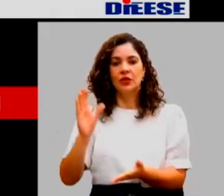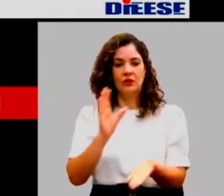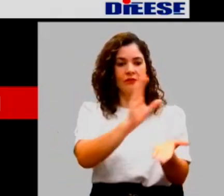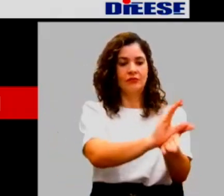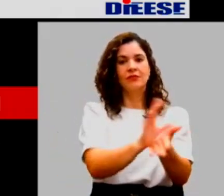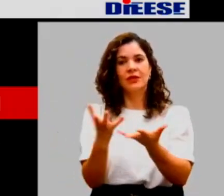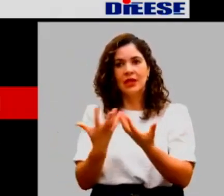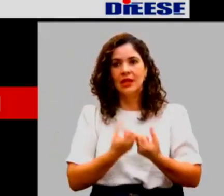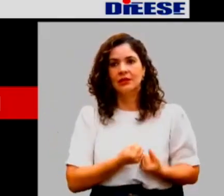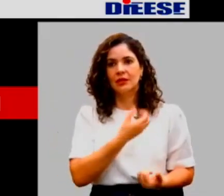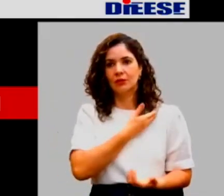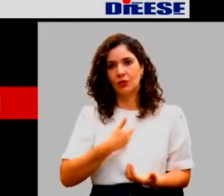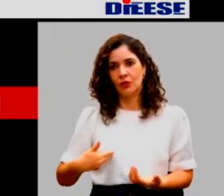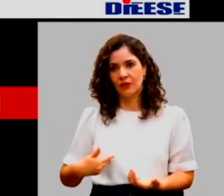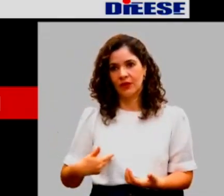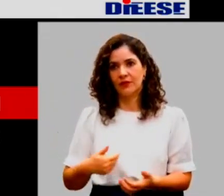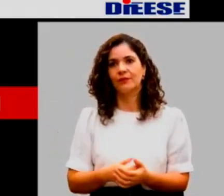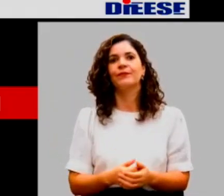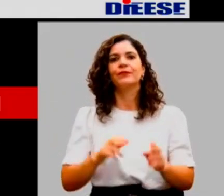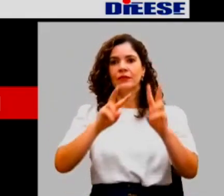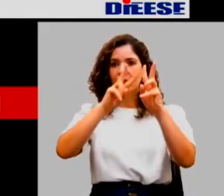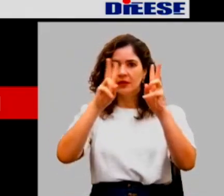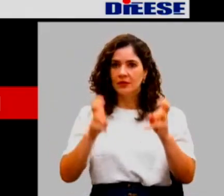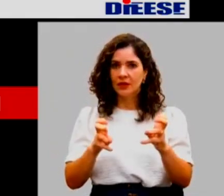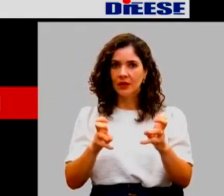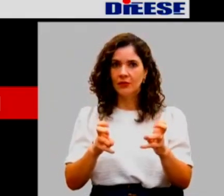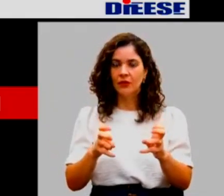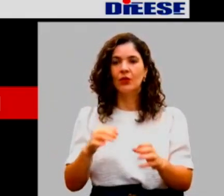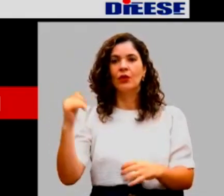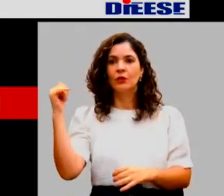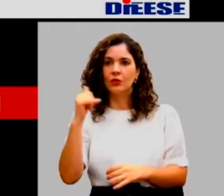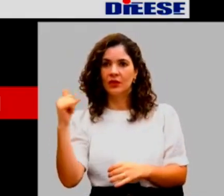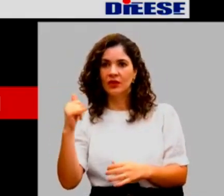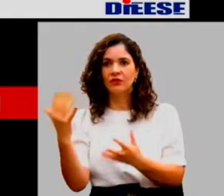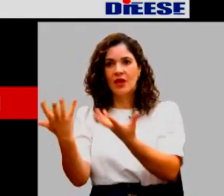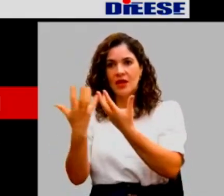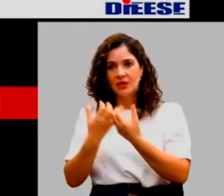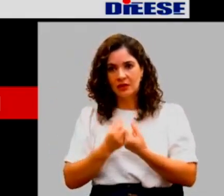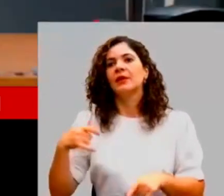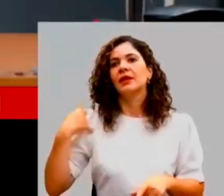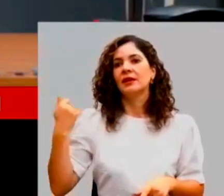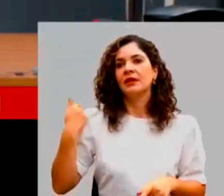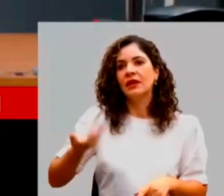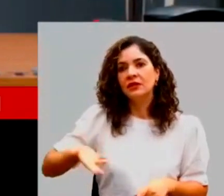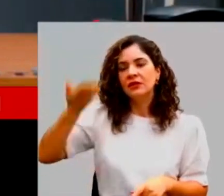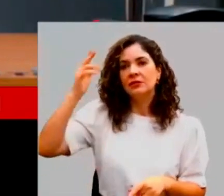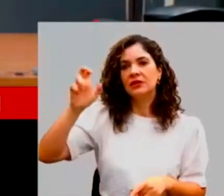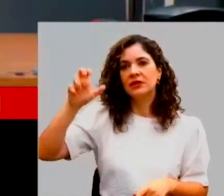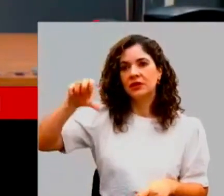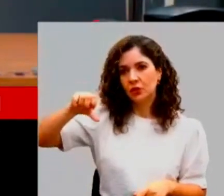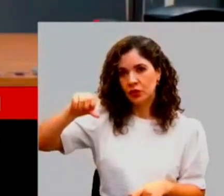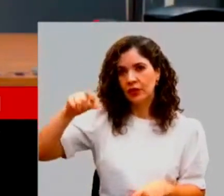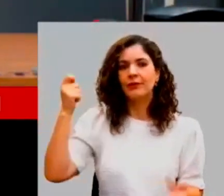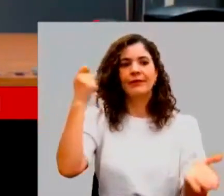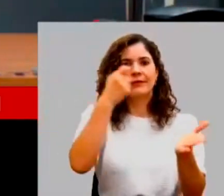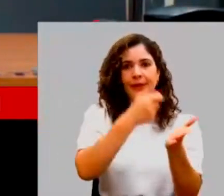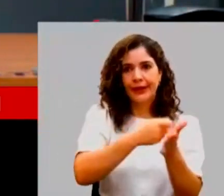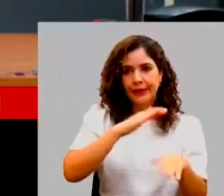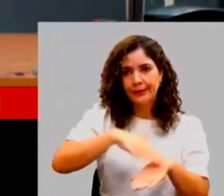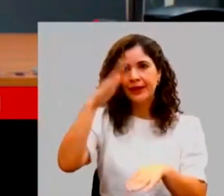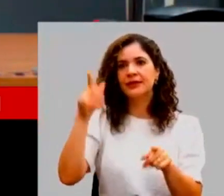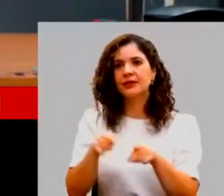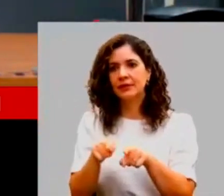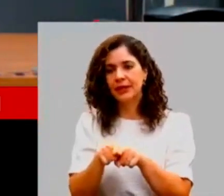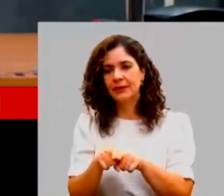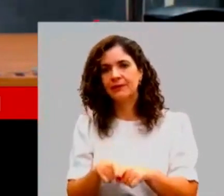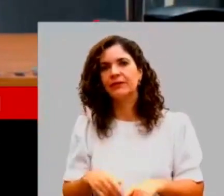contrapartida do governo para essa questão do do das e dos investimentos no no IPS E se nós pegarmos essa informação